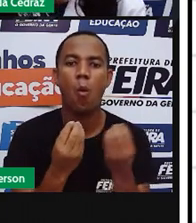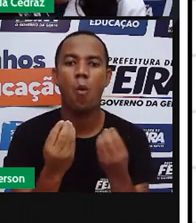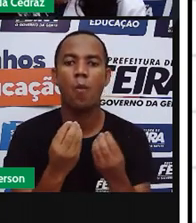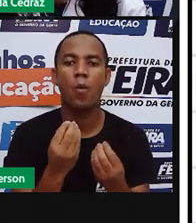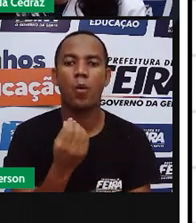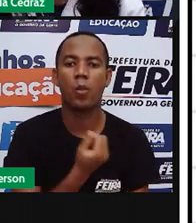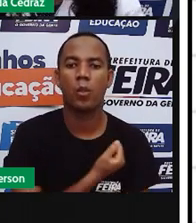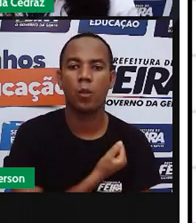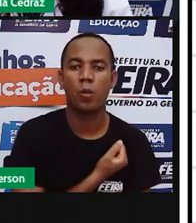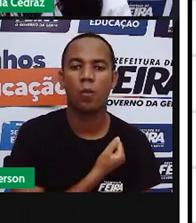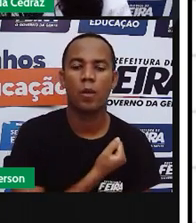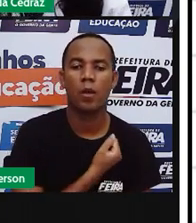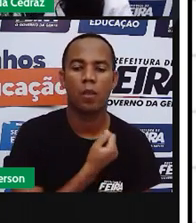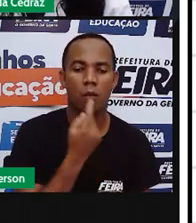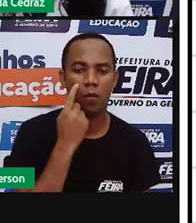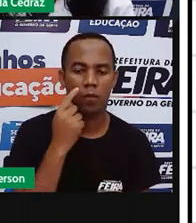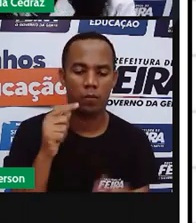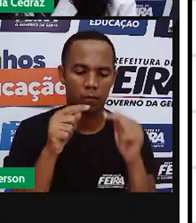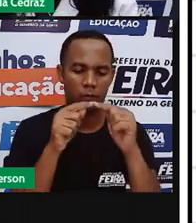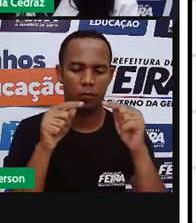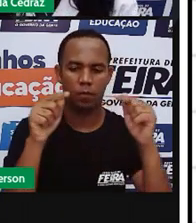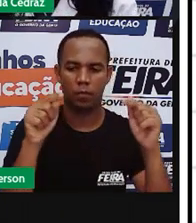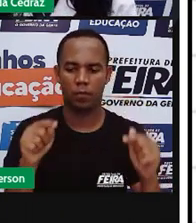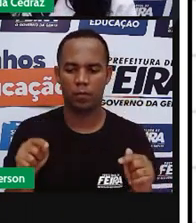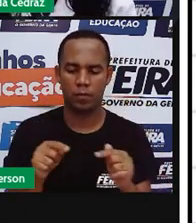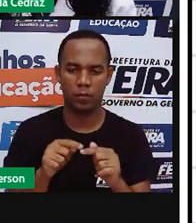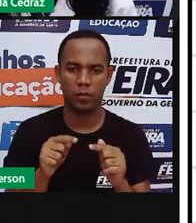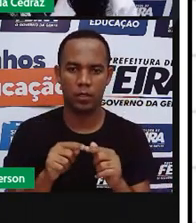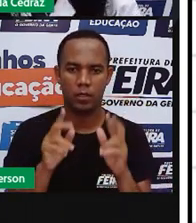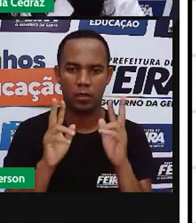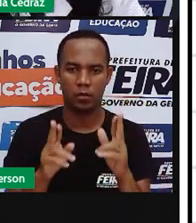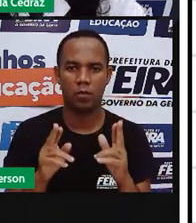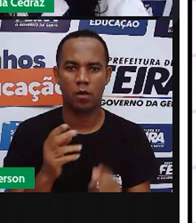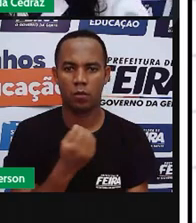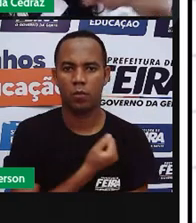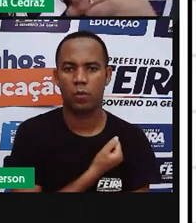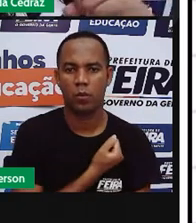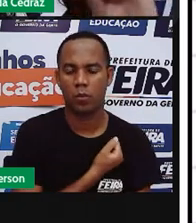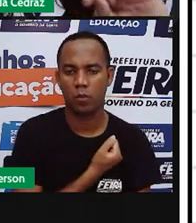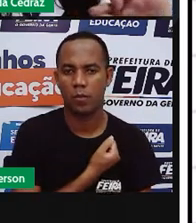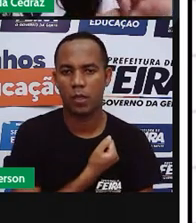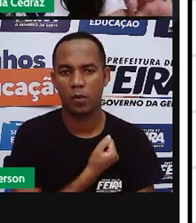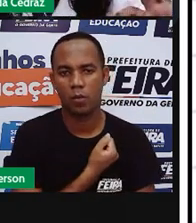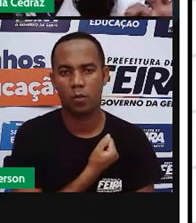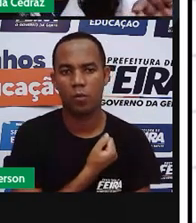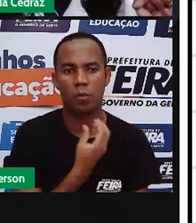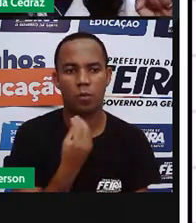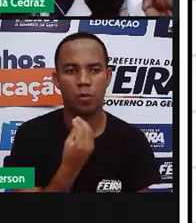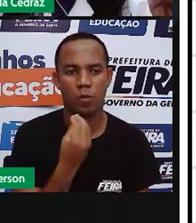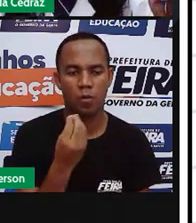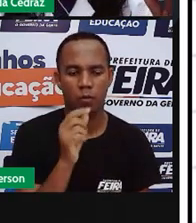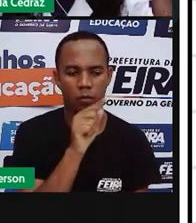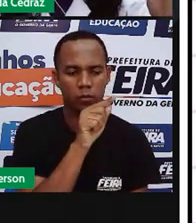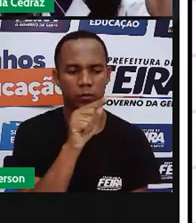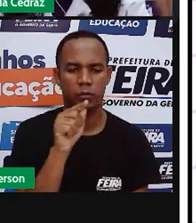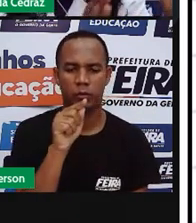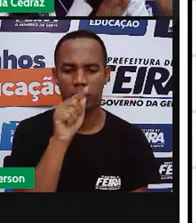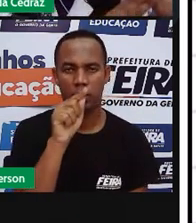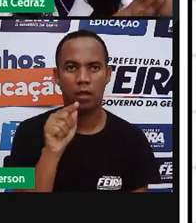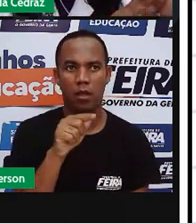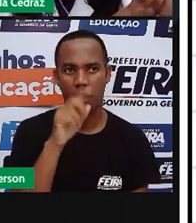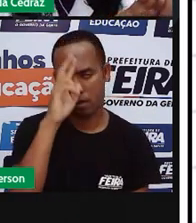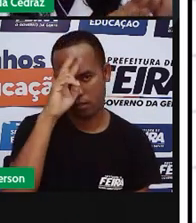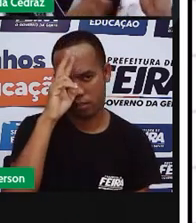aos números dessa pequenininha aqui. Tem que ser na mesma ordem. A Pro colocou a seta, que é para você lembrar que vai pintar